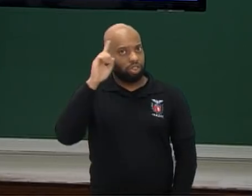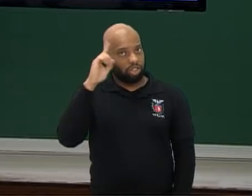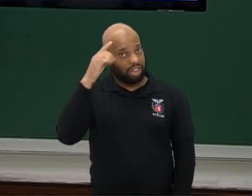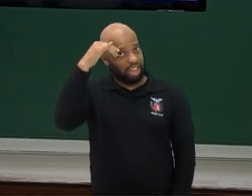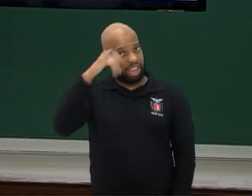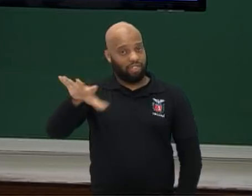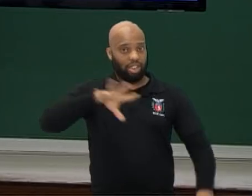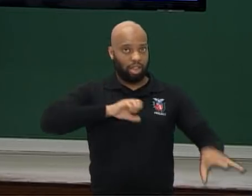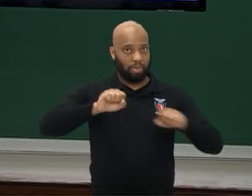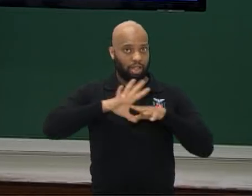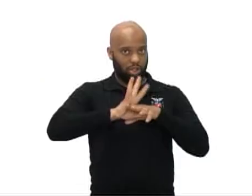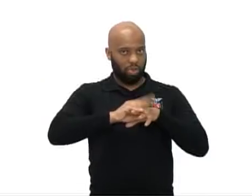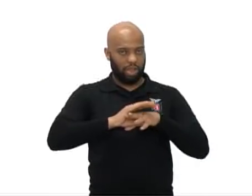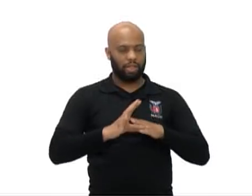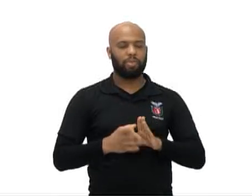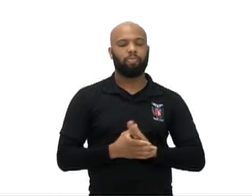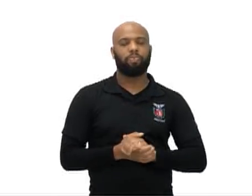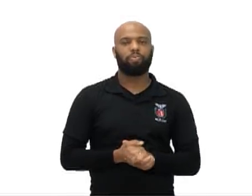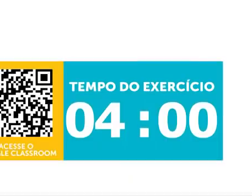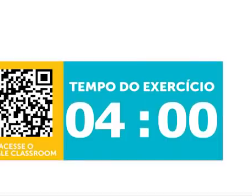não pegar essas doenças.